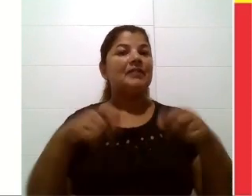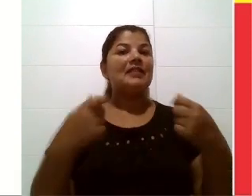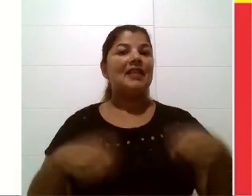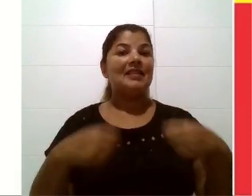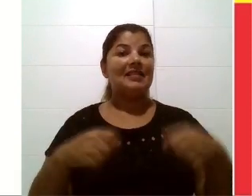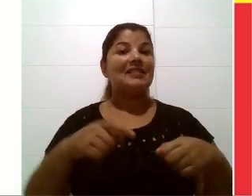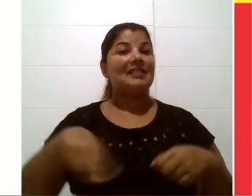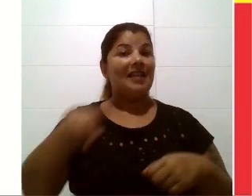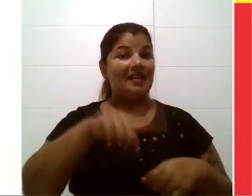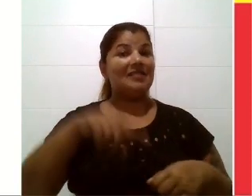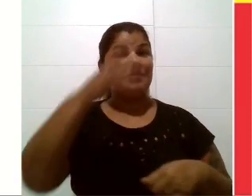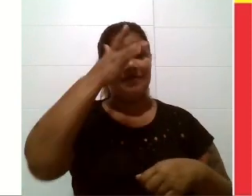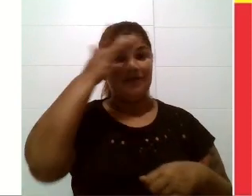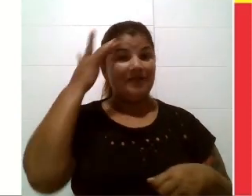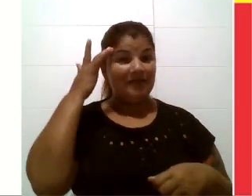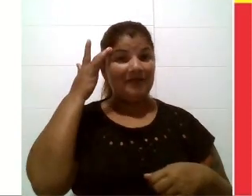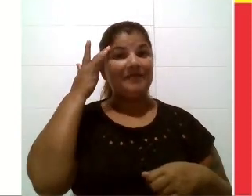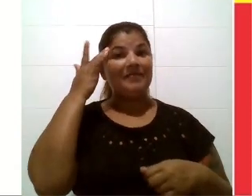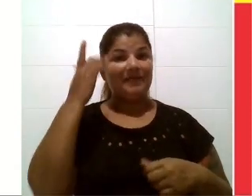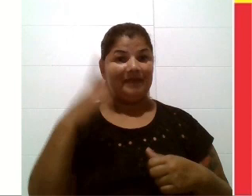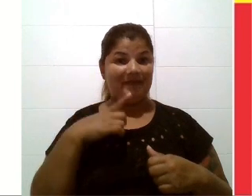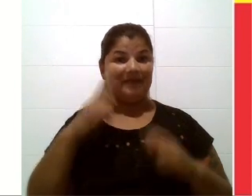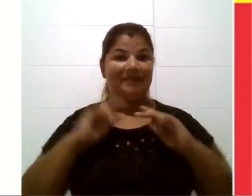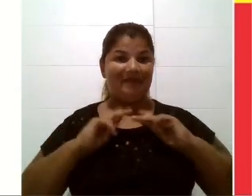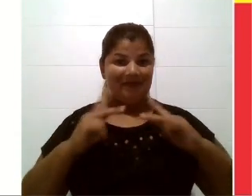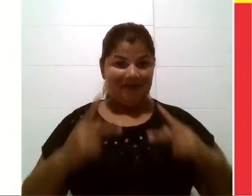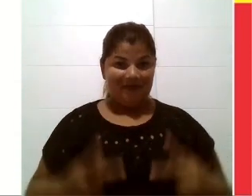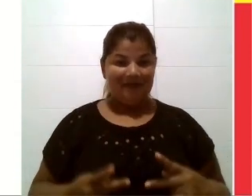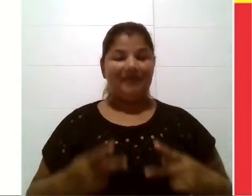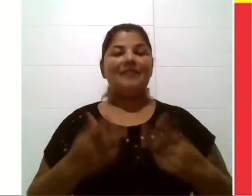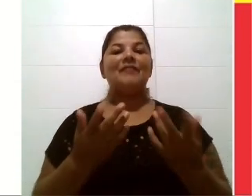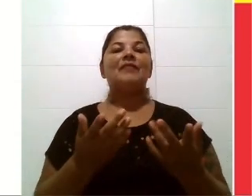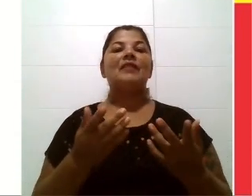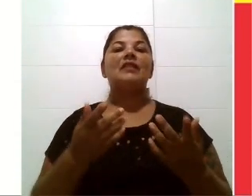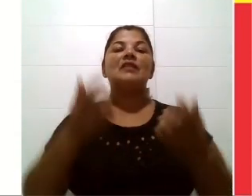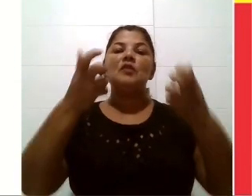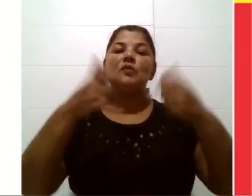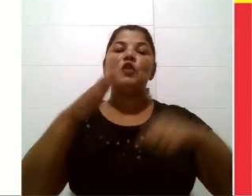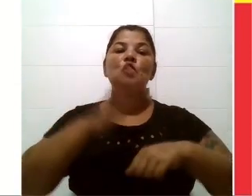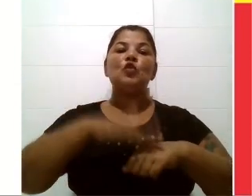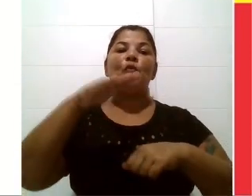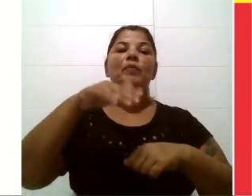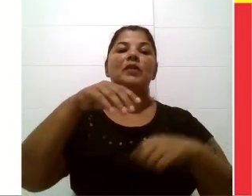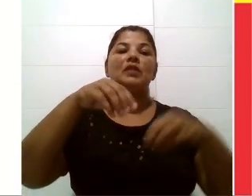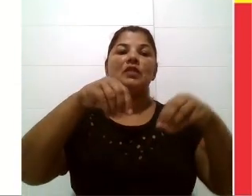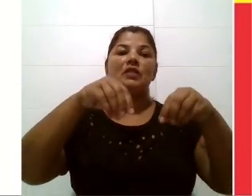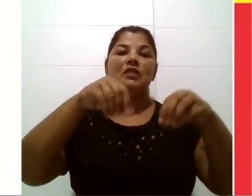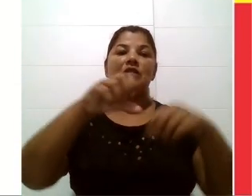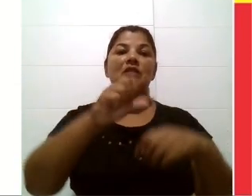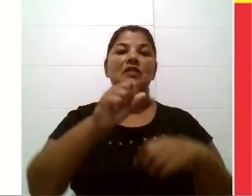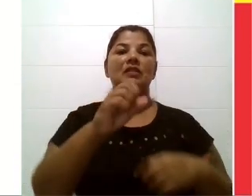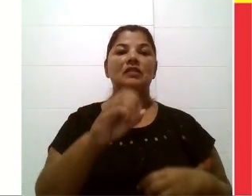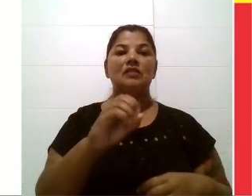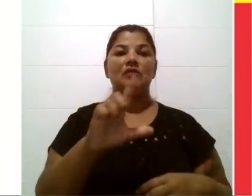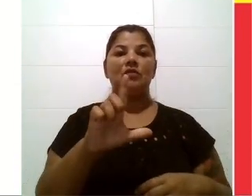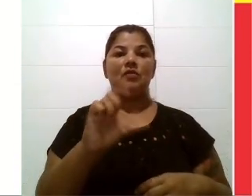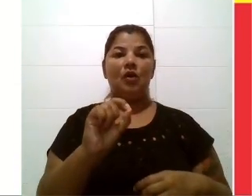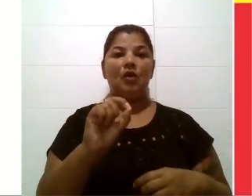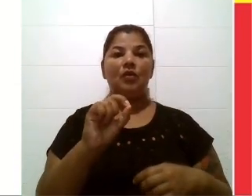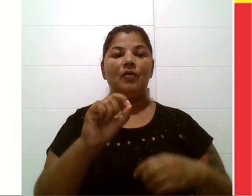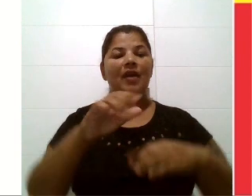necessários aos seres humanos, tá? Então estamos falando e vamos falar na aula de hoje sobre o solo, tá? Que é nada mais que a